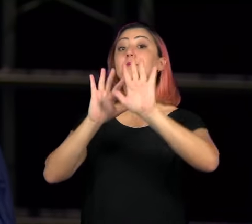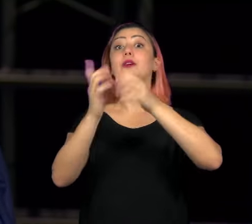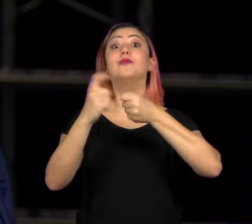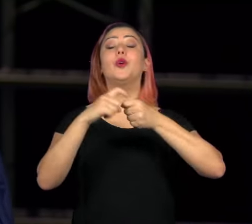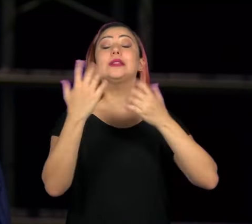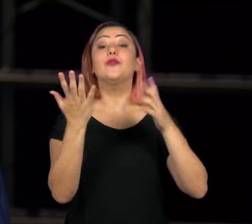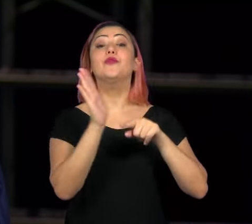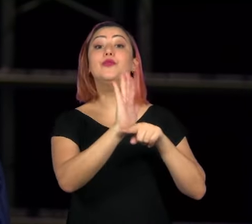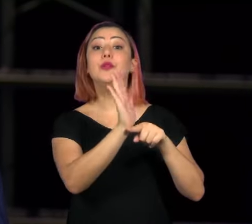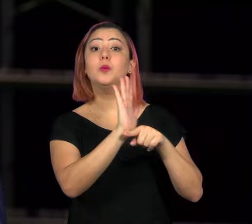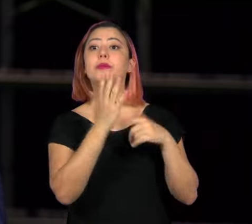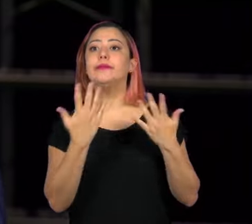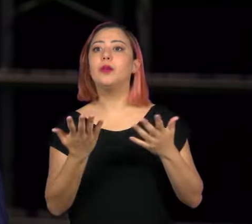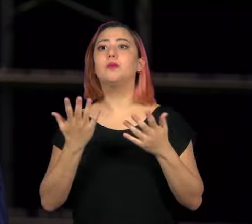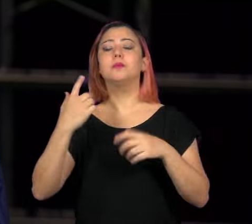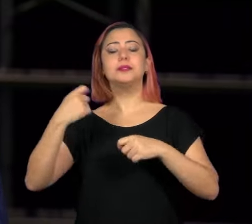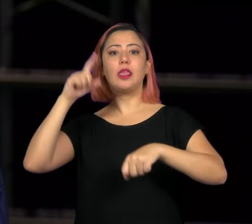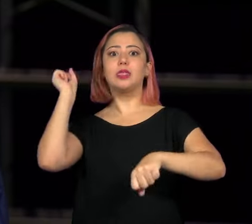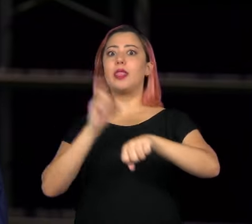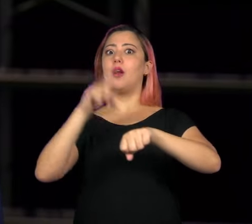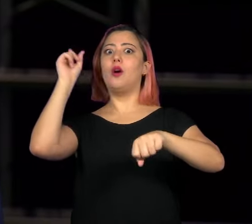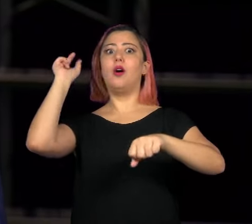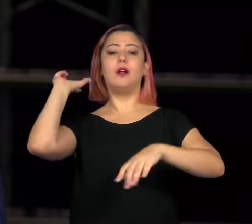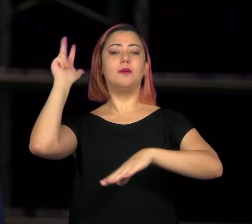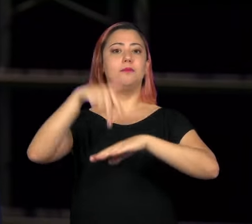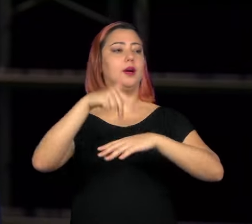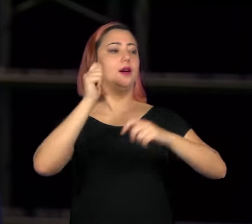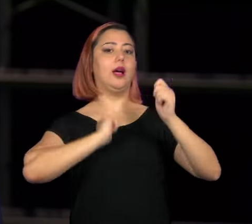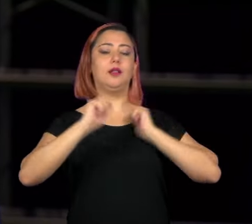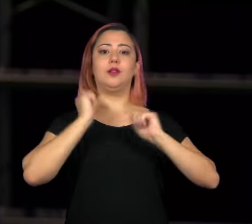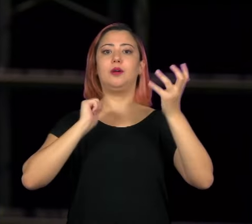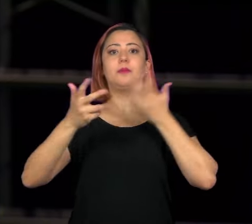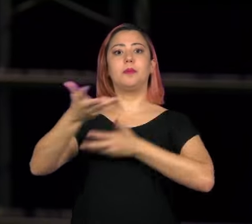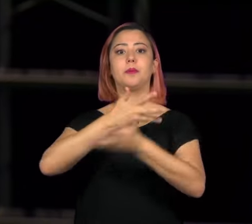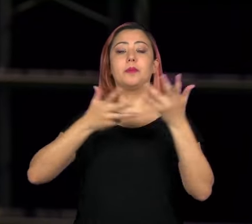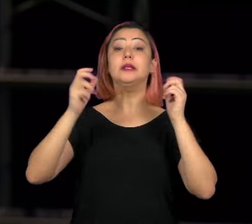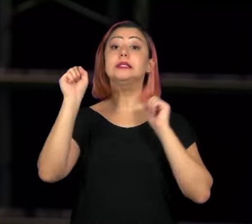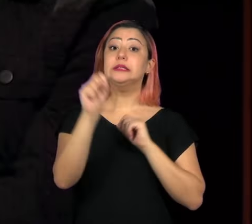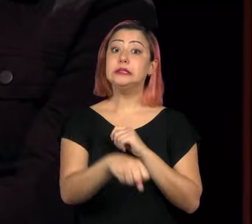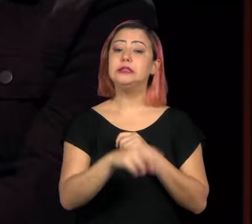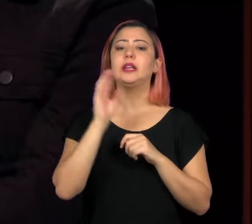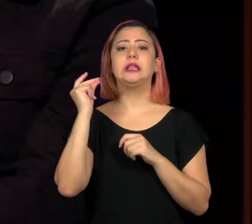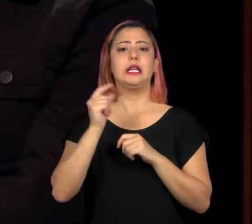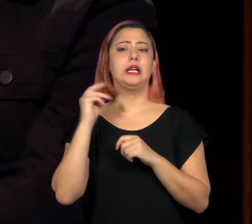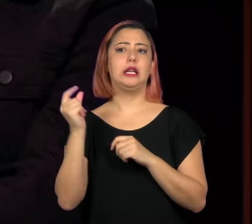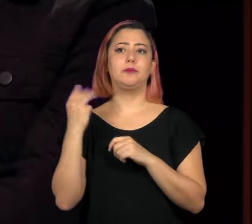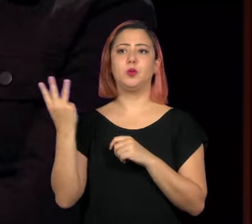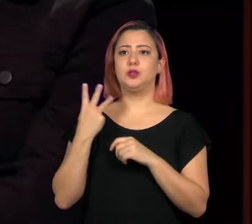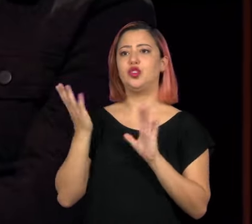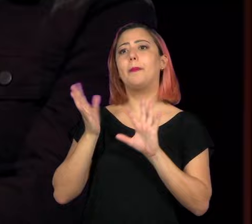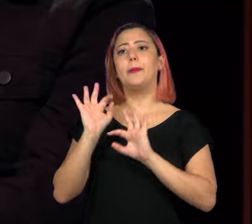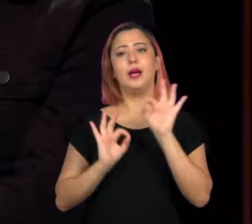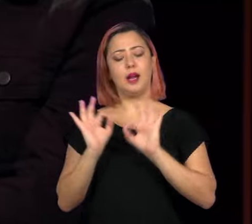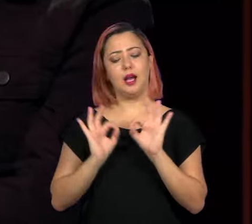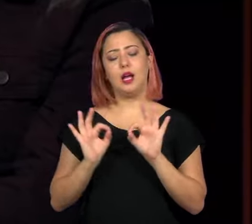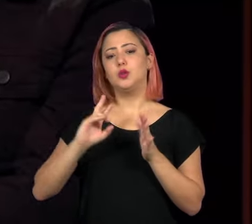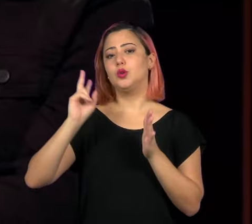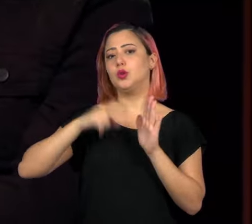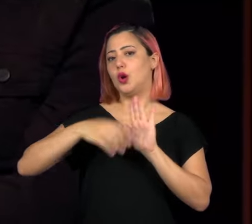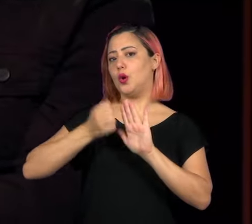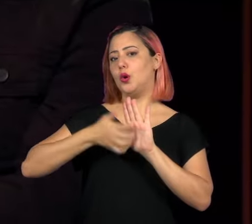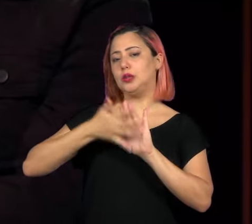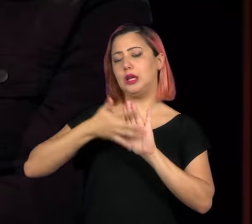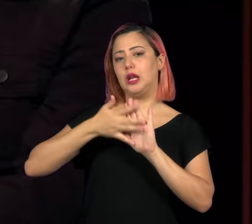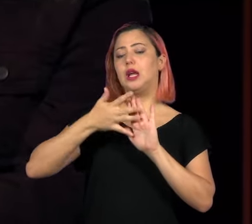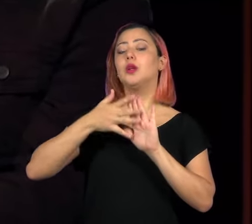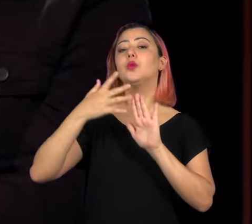tem essa prontidão, né? É um bate-bola entre vocês três. Tem, ali, tem, porque a gente tava muito preparado e essa prontidão tem a ver